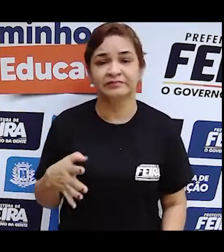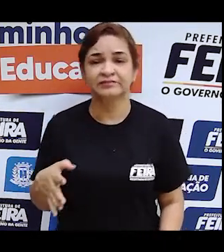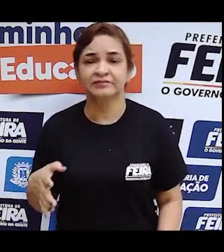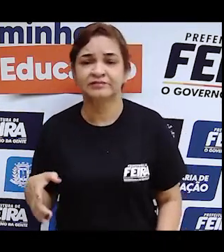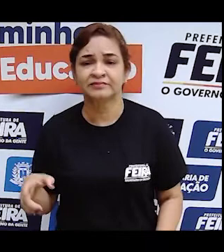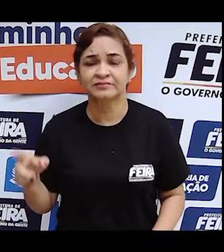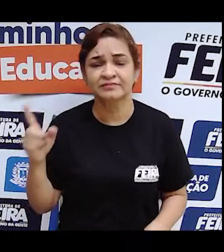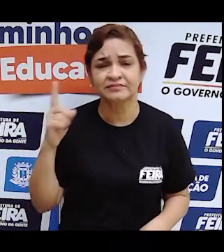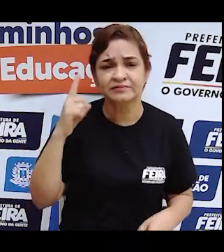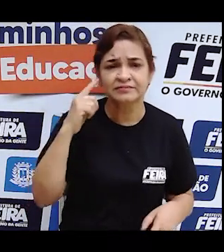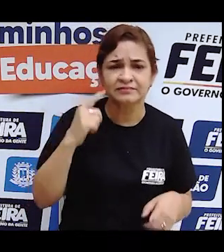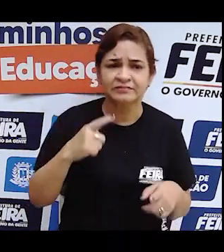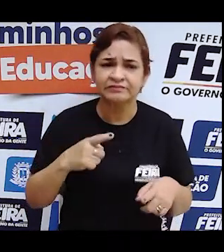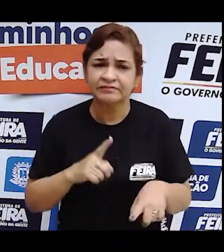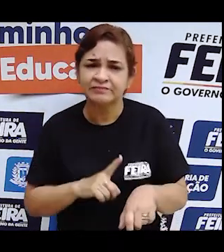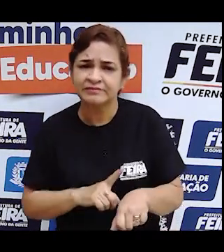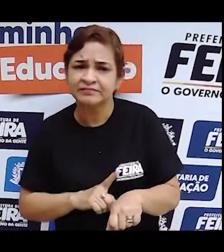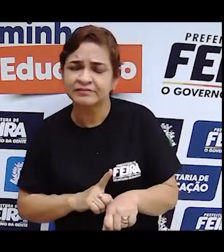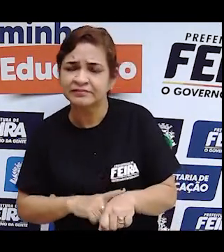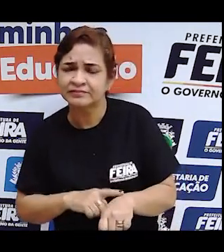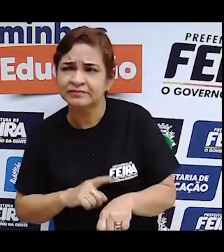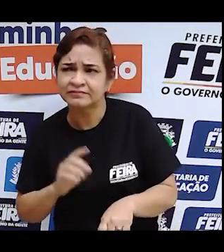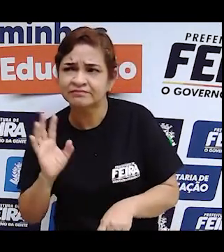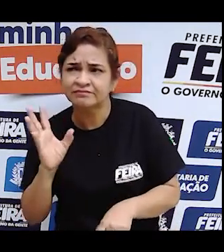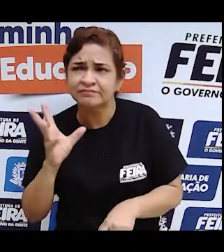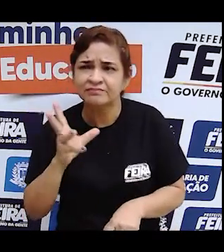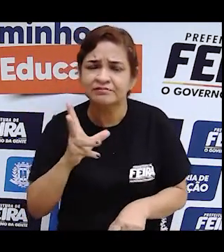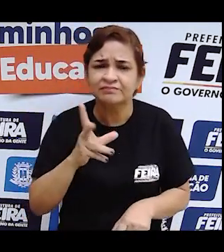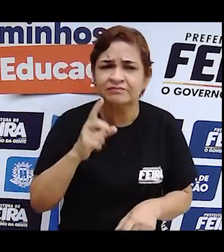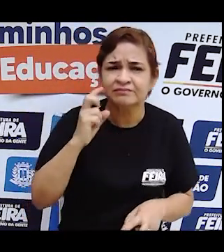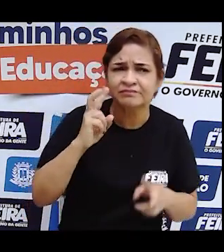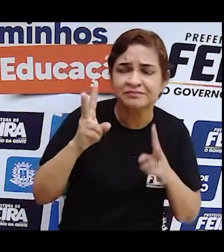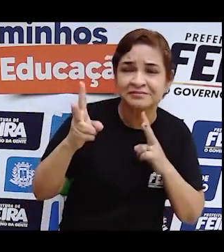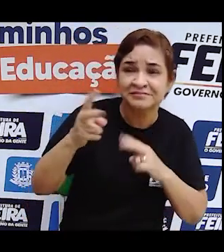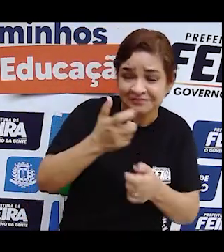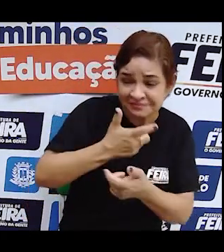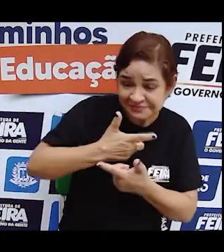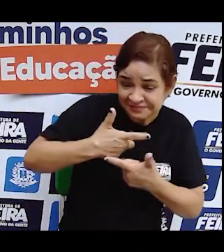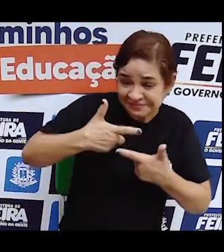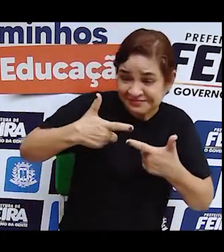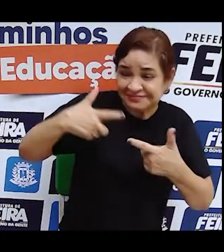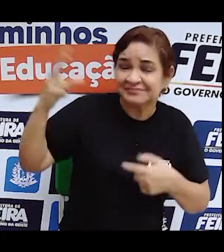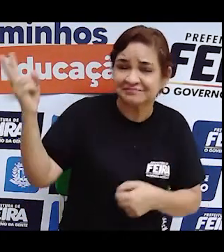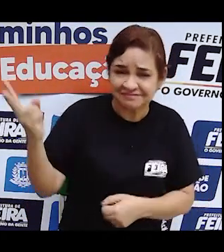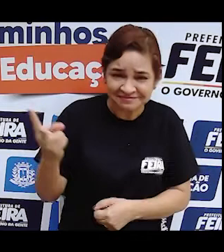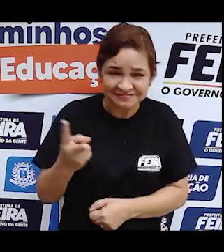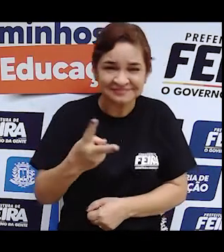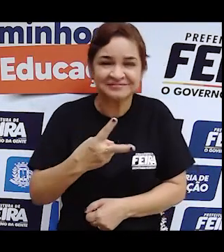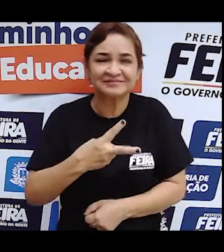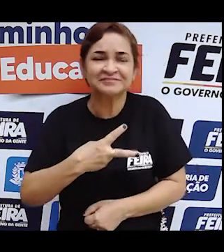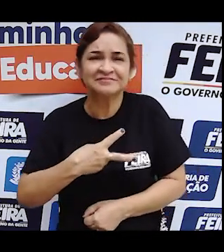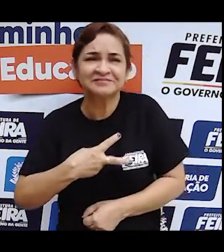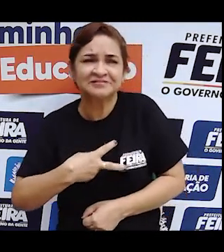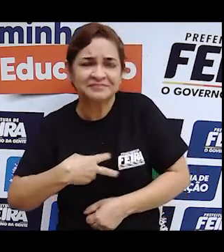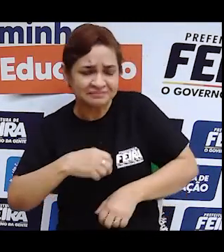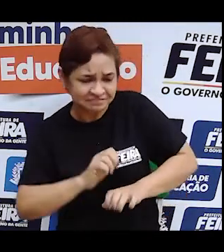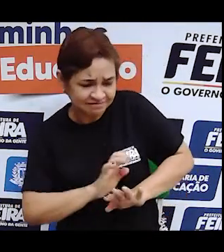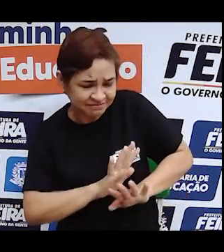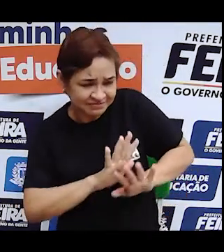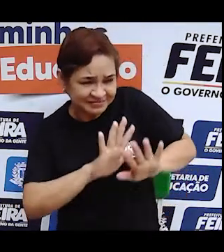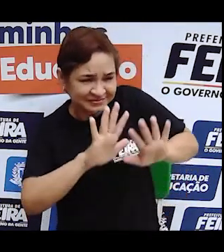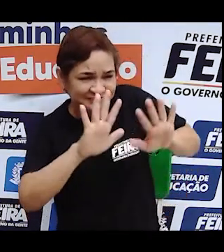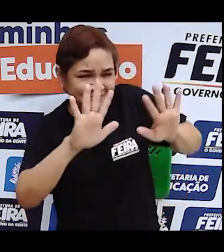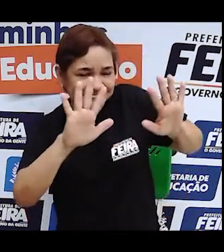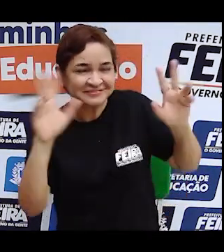Pensei no tempo e era tempo demais. Você olhou sorrindo pra mim, me acenou um beijo